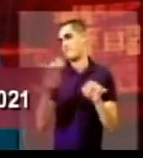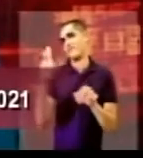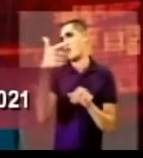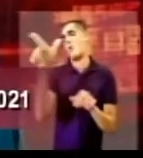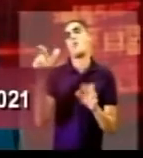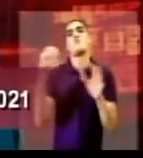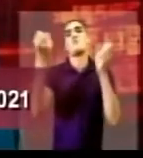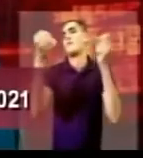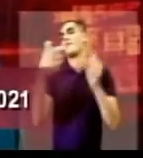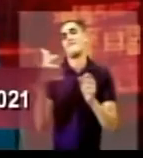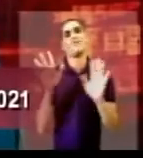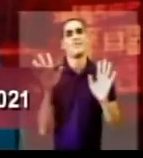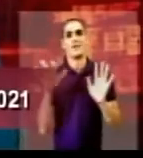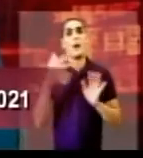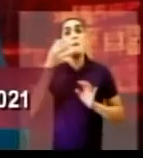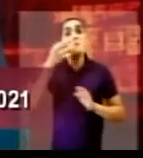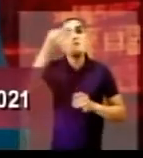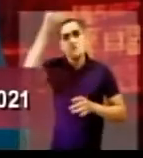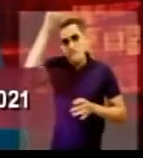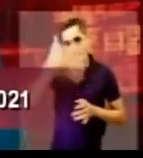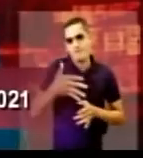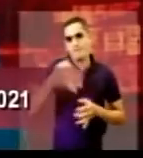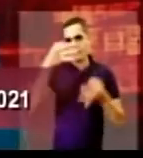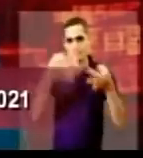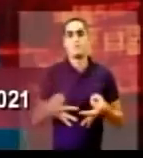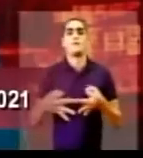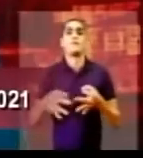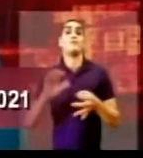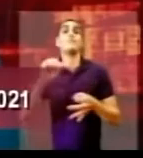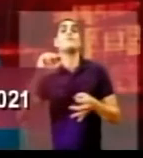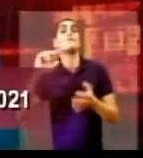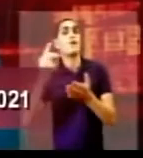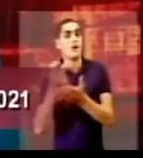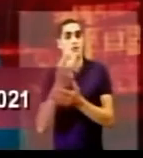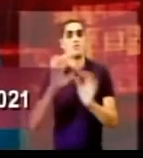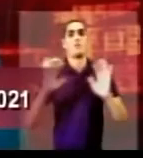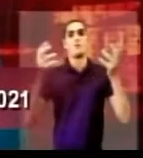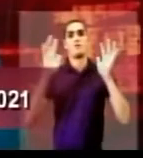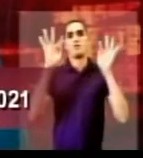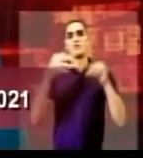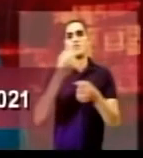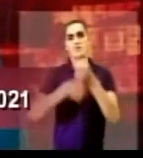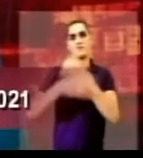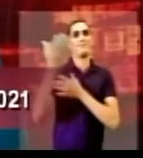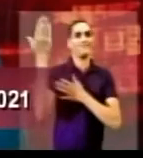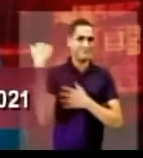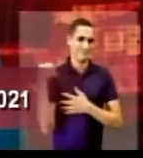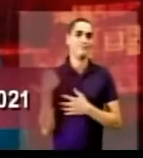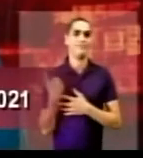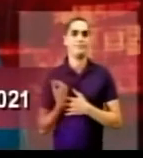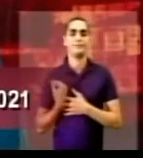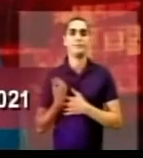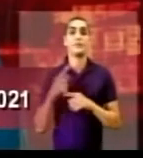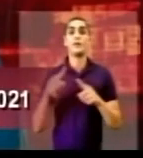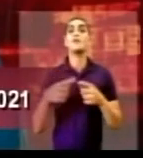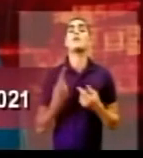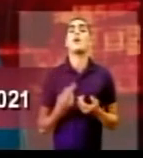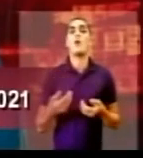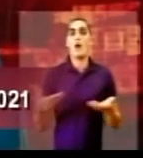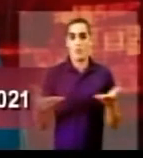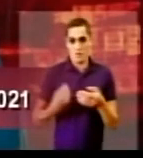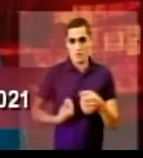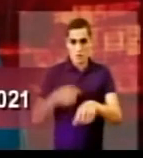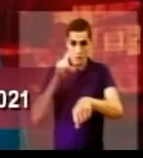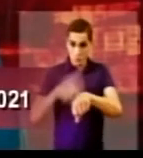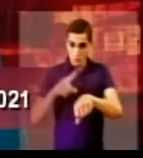prova viva do que aconteceu nas festas de finais de ano. Então, nós vivemos um momento